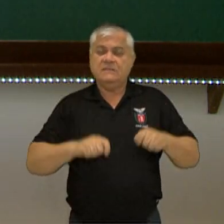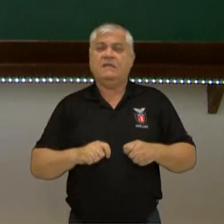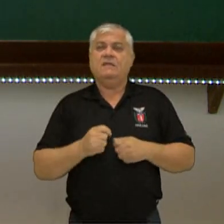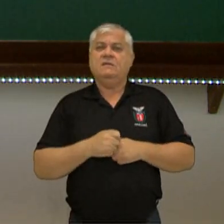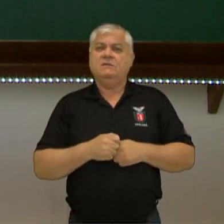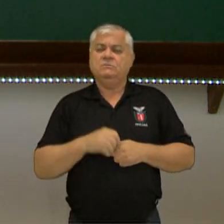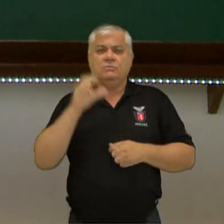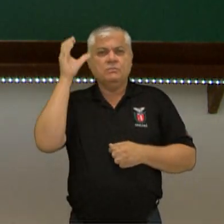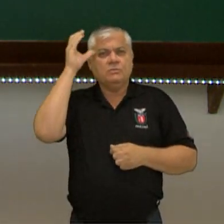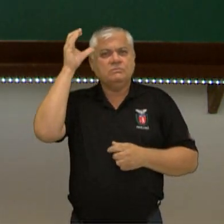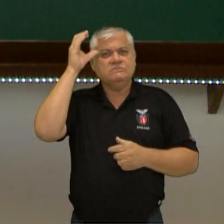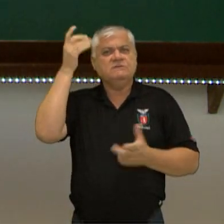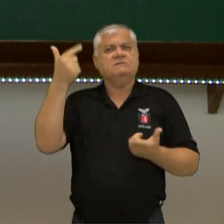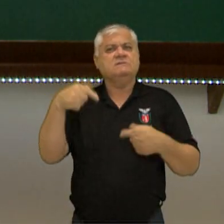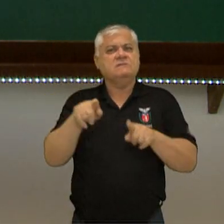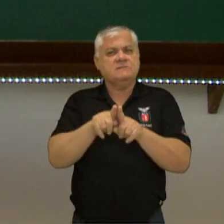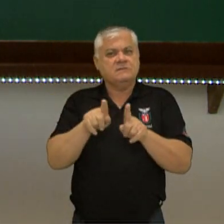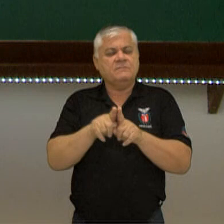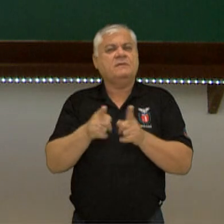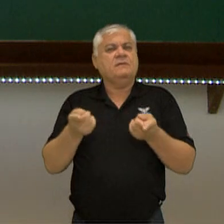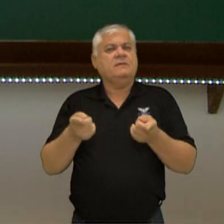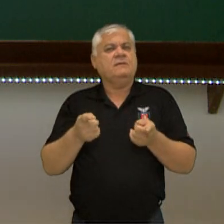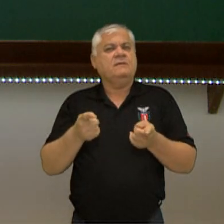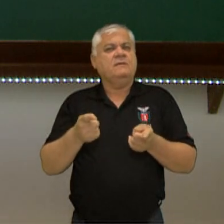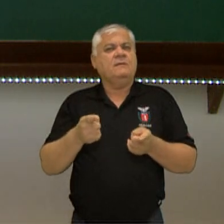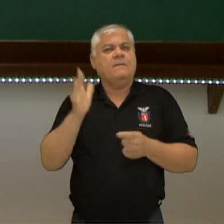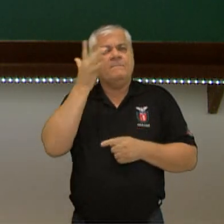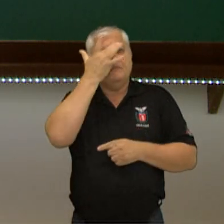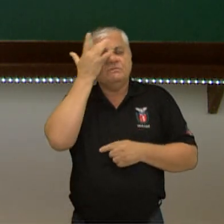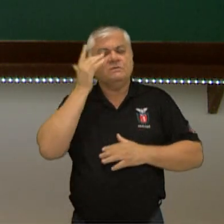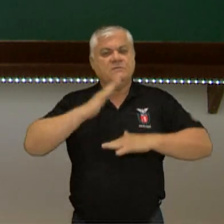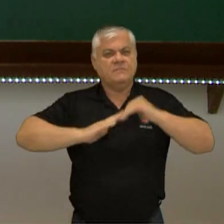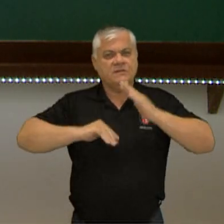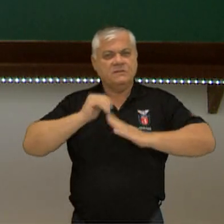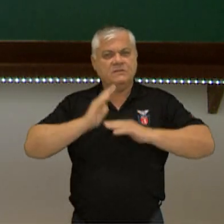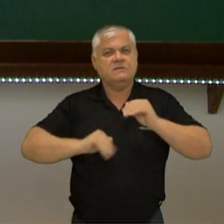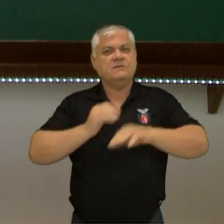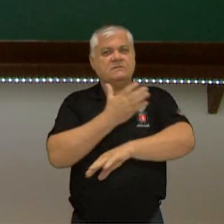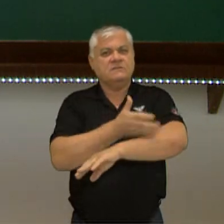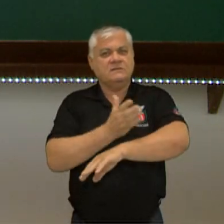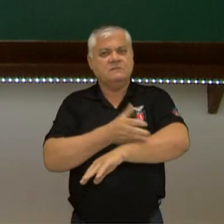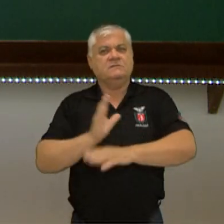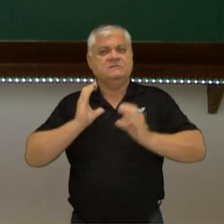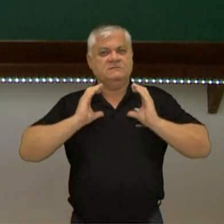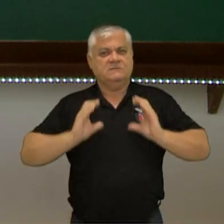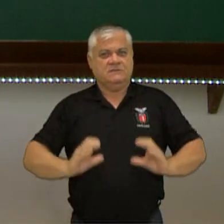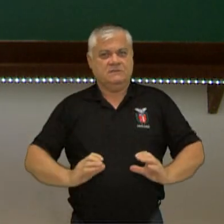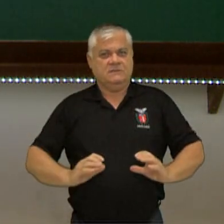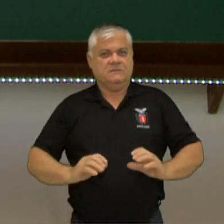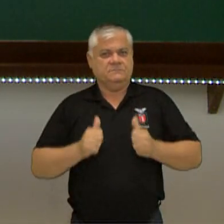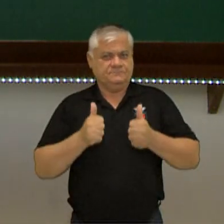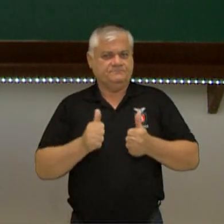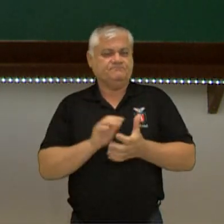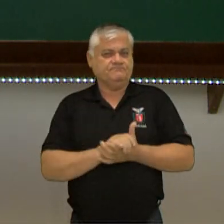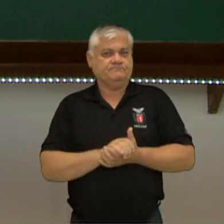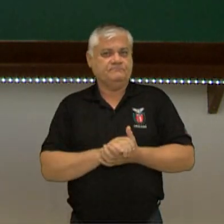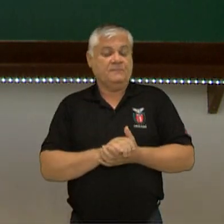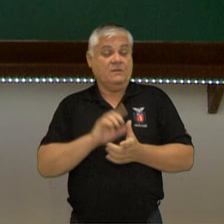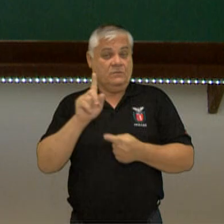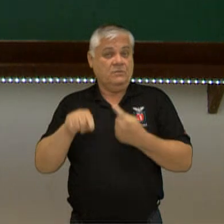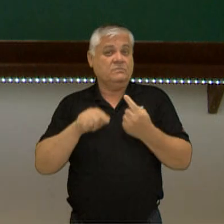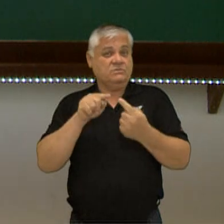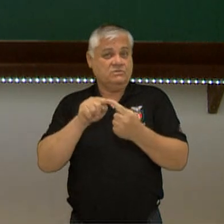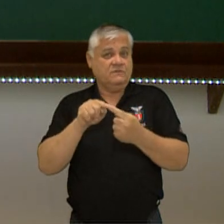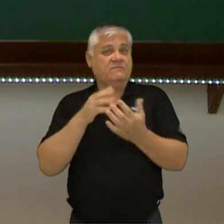senso, mas também aí como alguém que está praticando o exercício da cidadania. Essa é uma função da escola, além